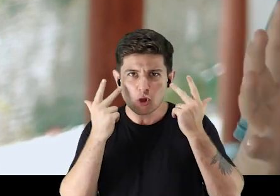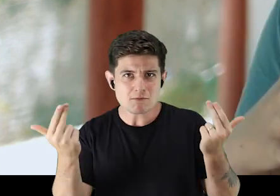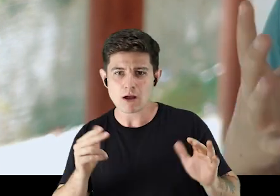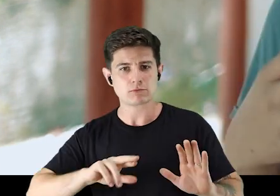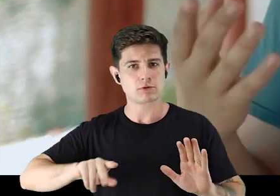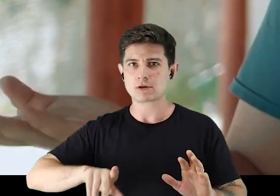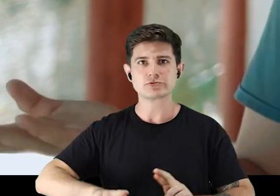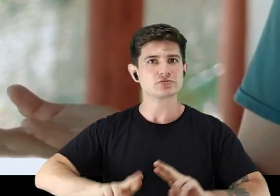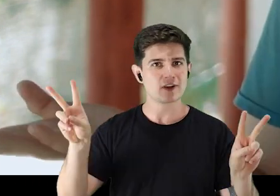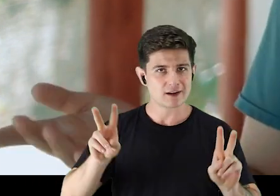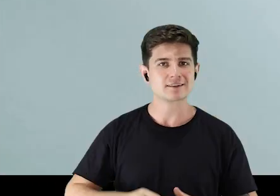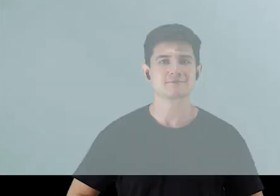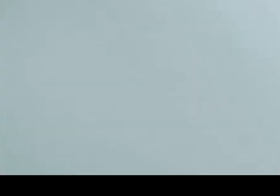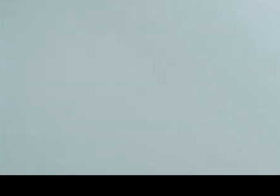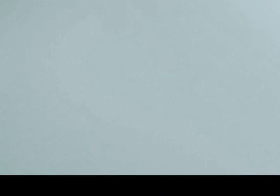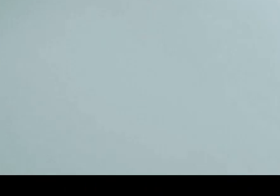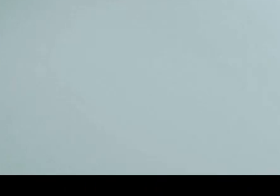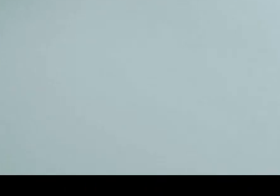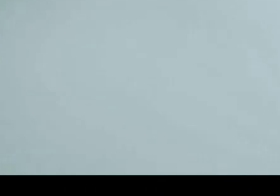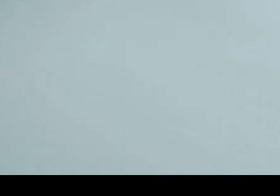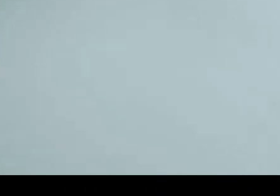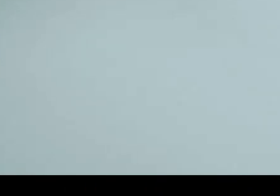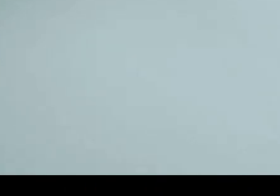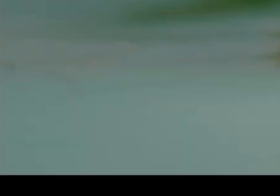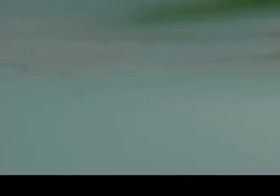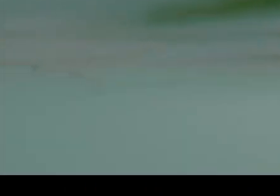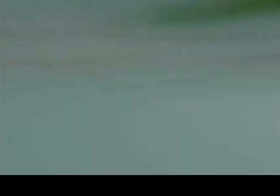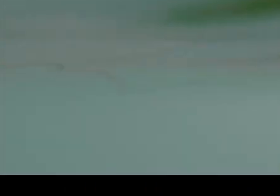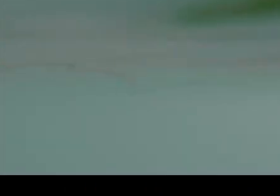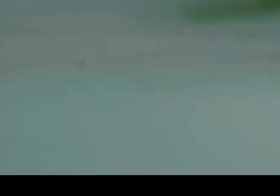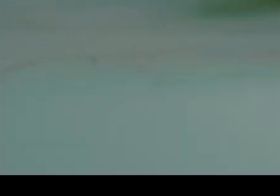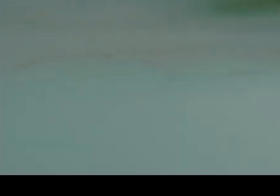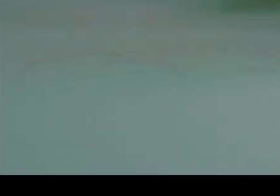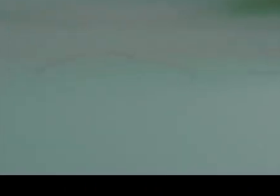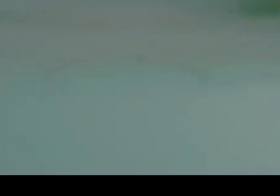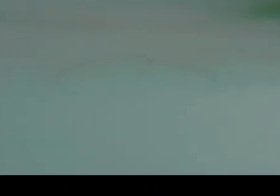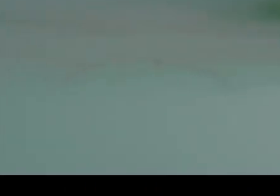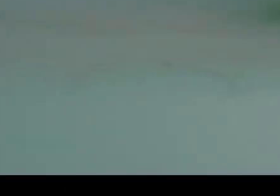afeto seria algo que eu acharia lá em São Paulo.